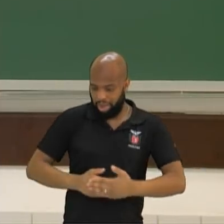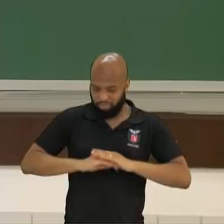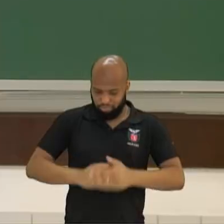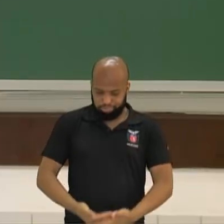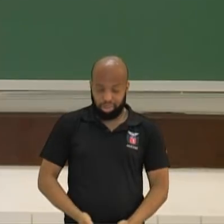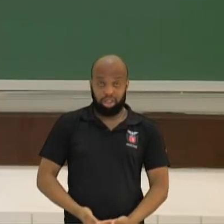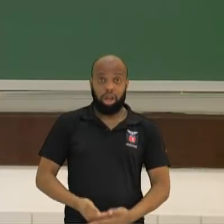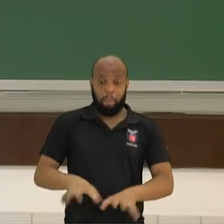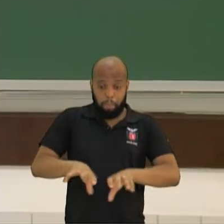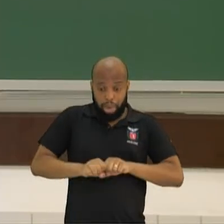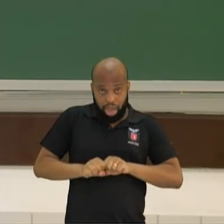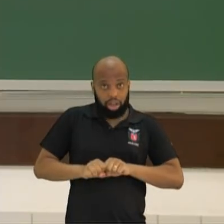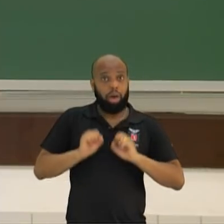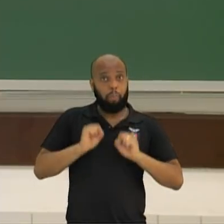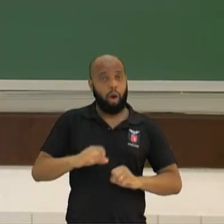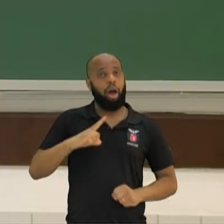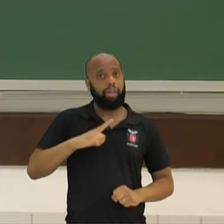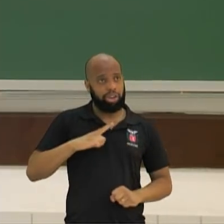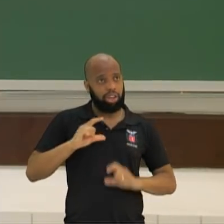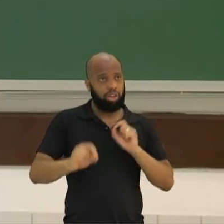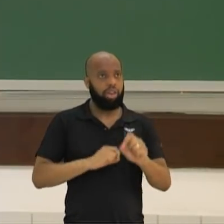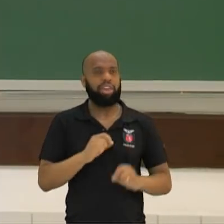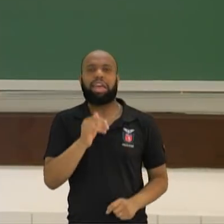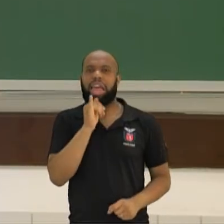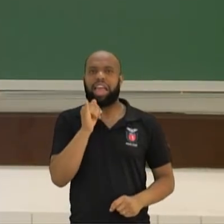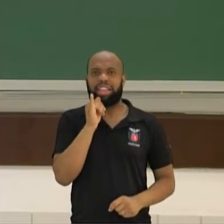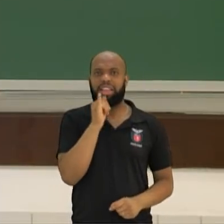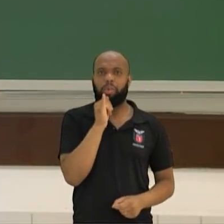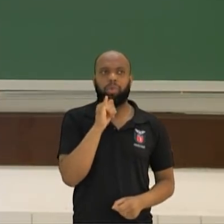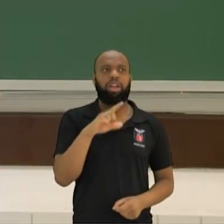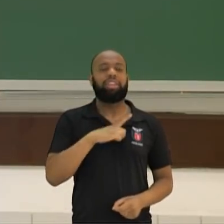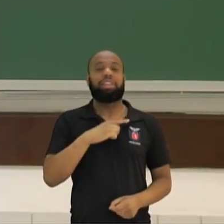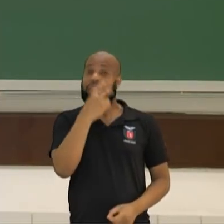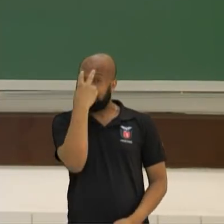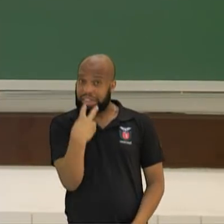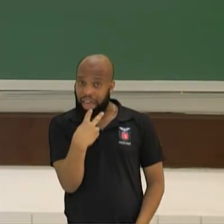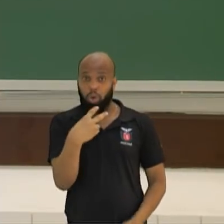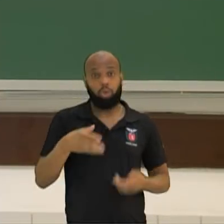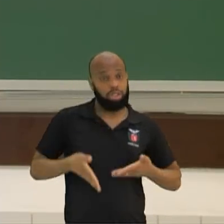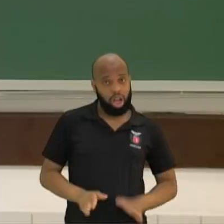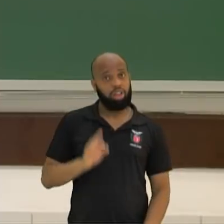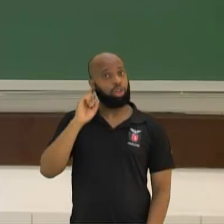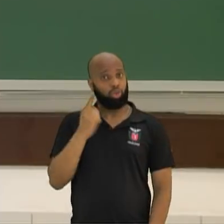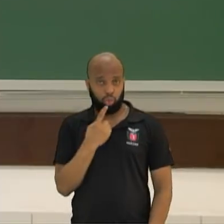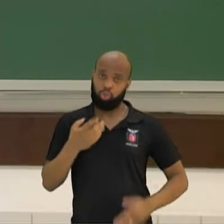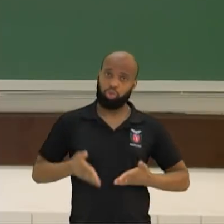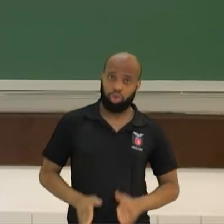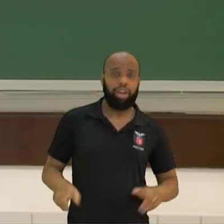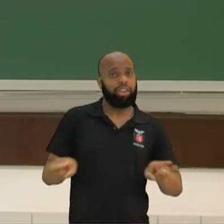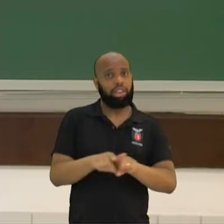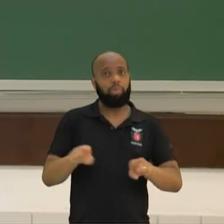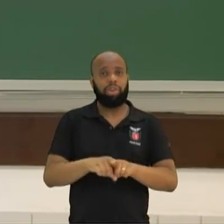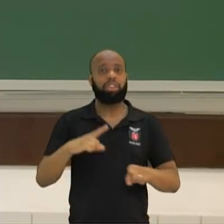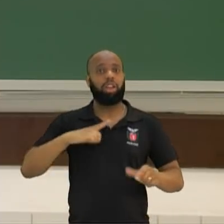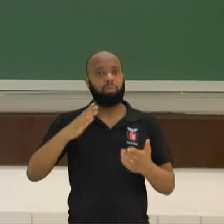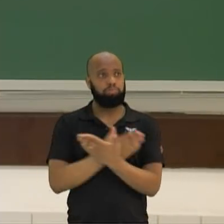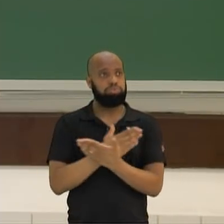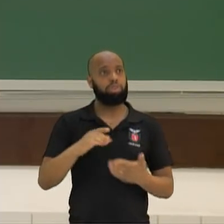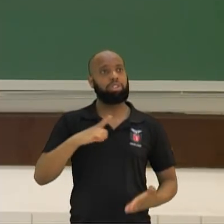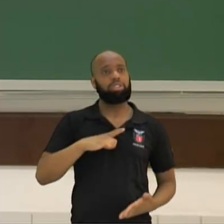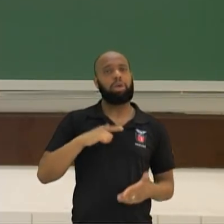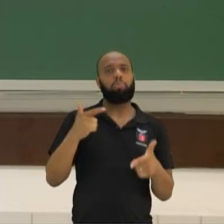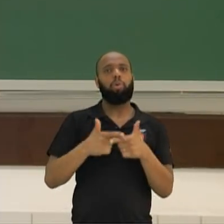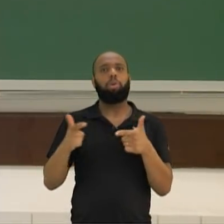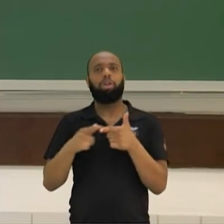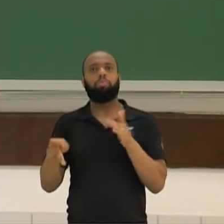trazer graves consequências, tá? Má formação, cegueira, surdez, retardo mental. Então são